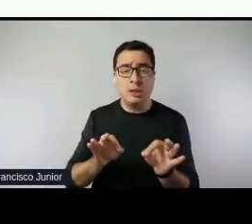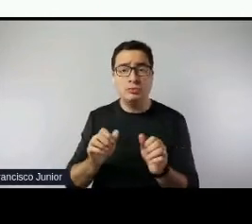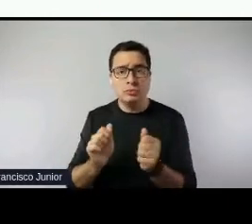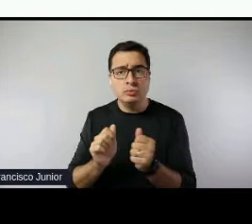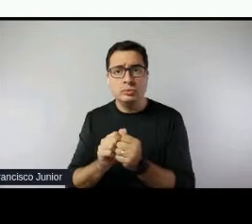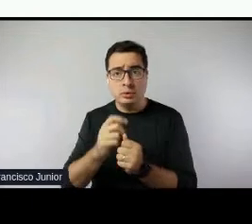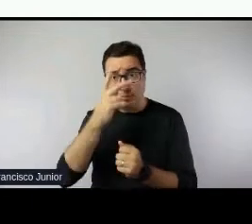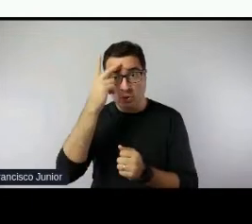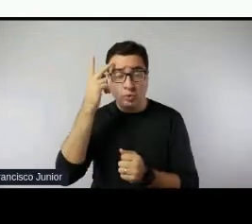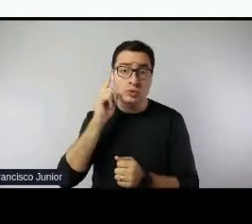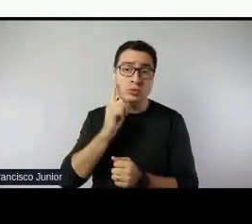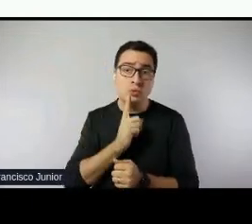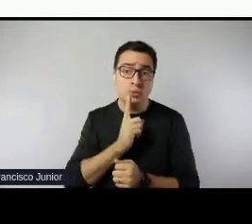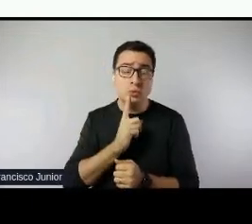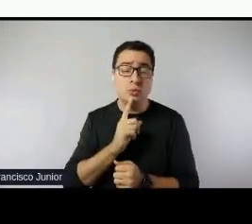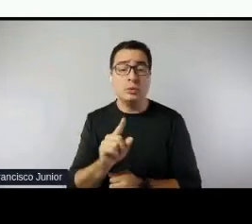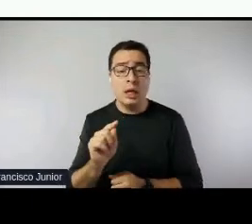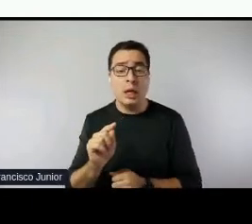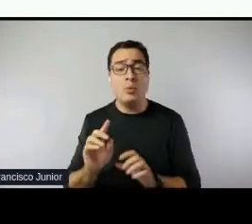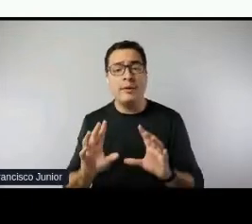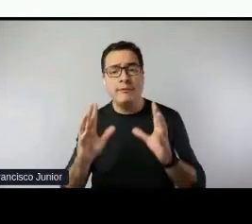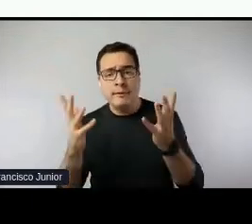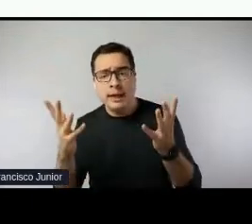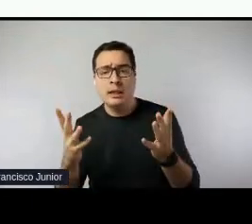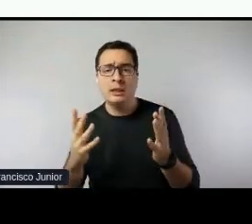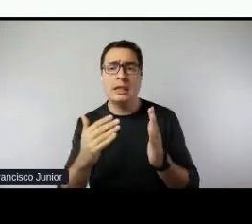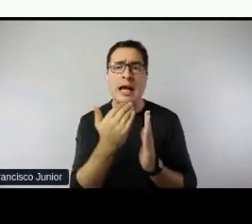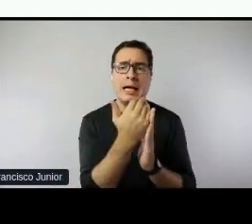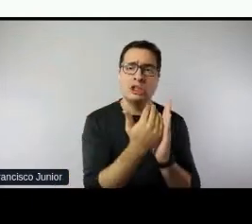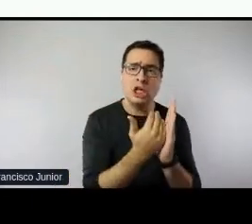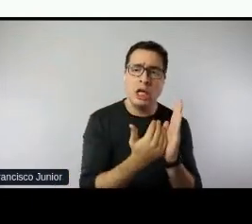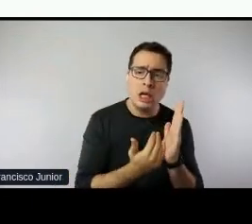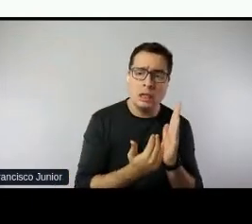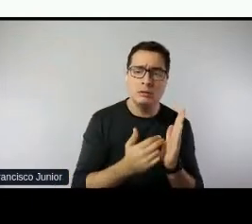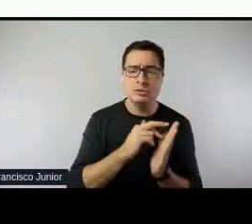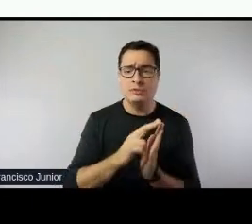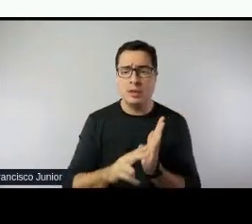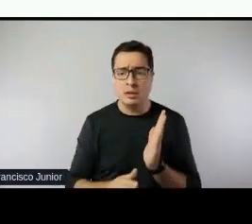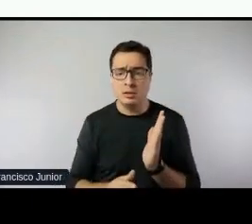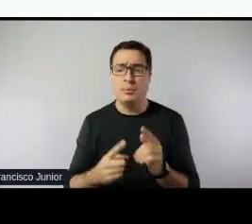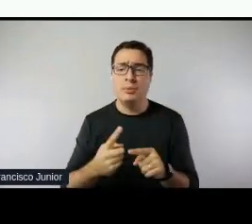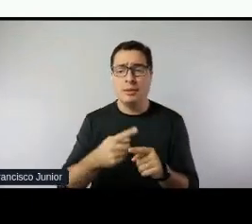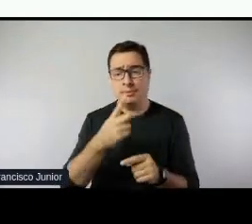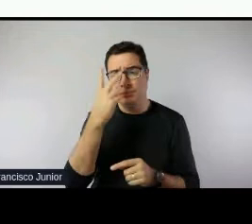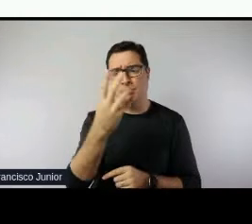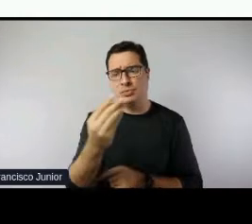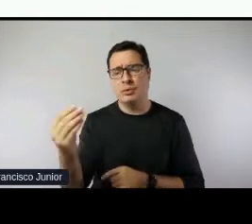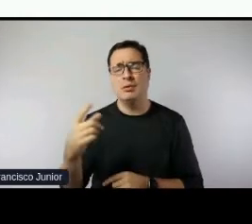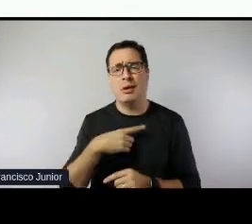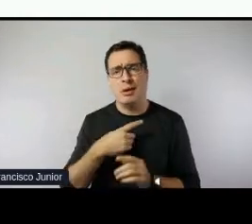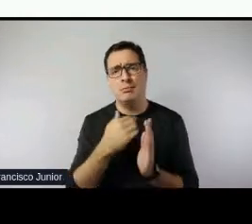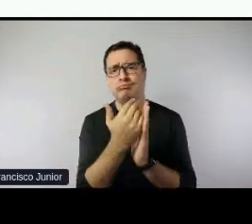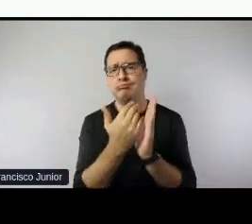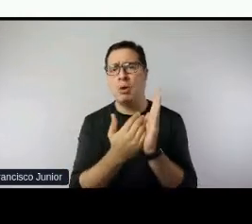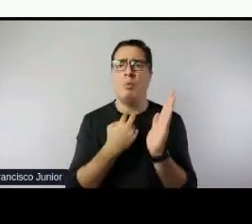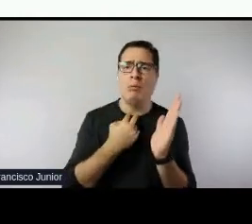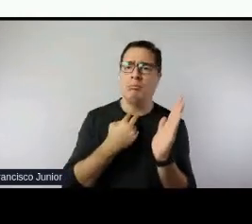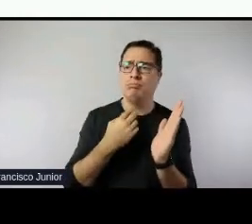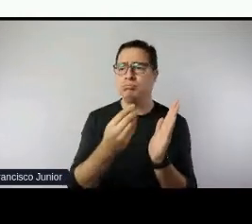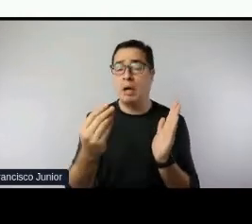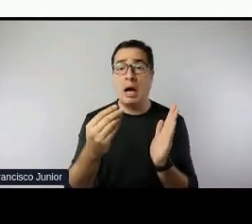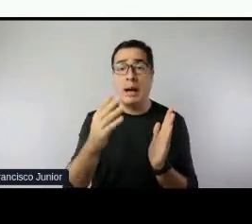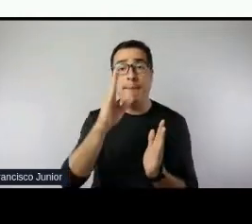surdas, sobre os eventos, as agendas, né, porque todo mundo tem muita agenda. E aí essa priorização